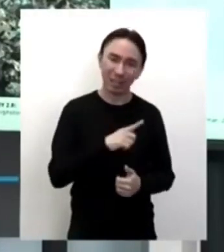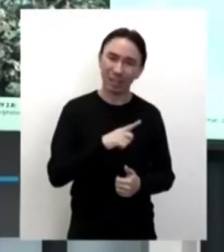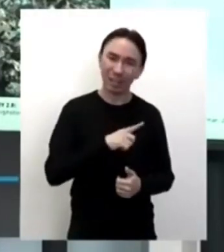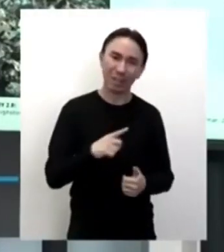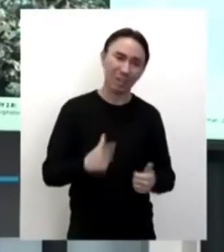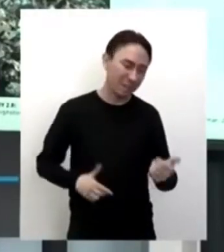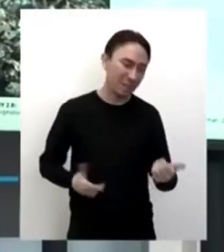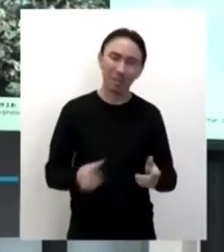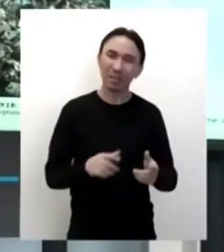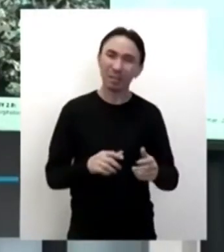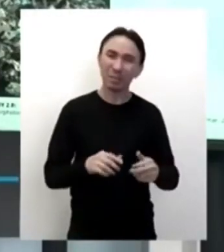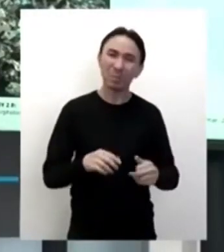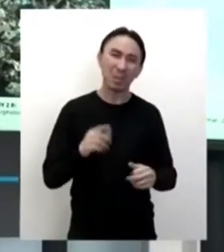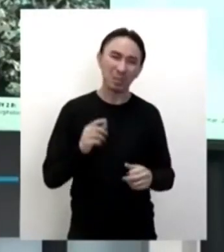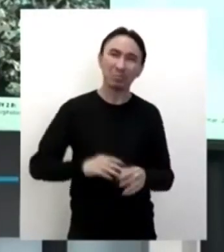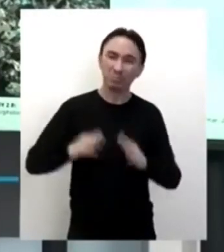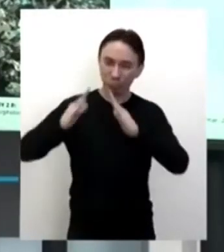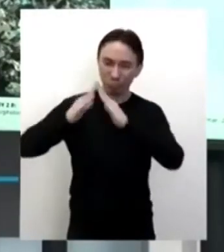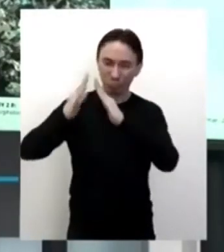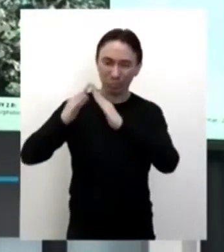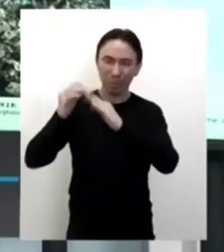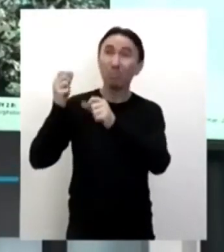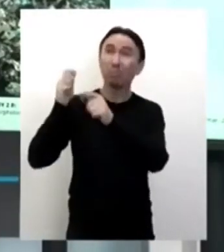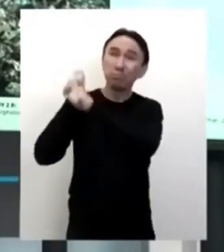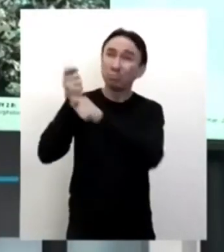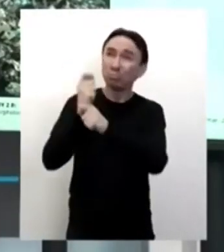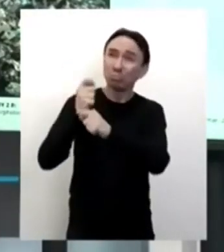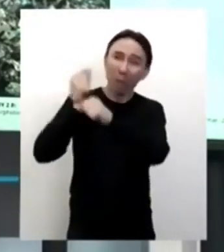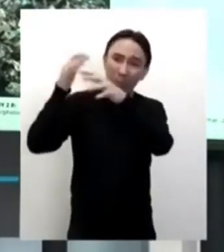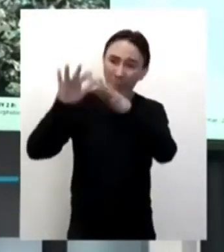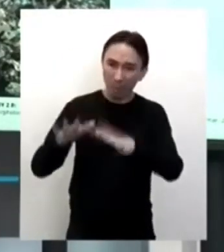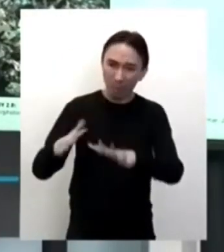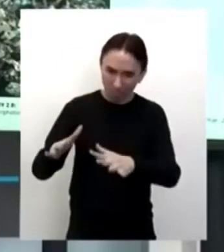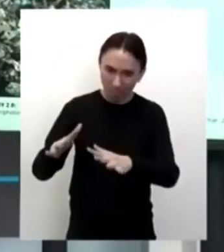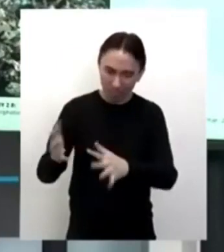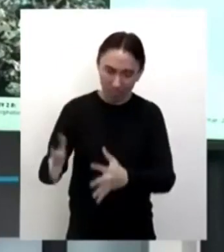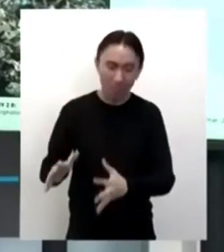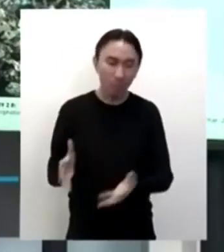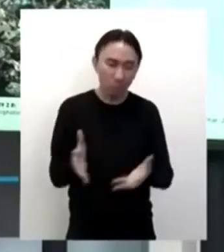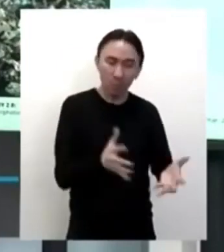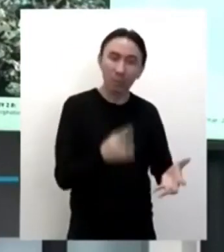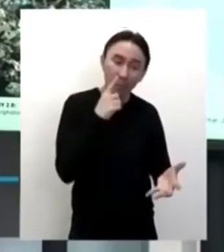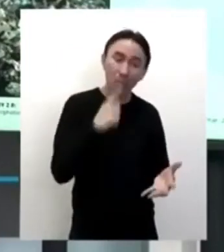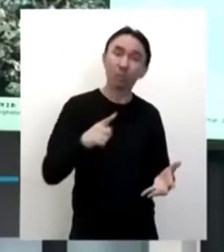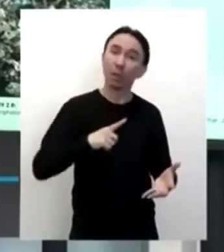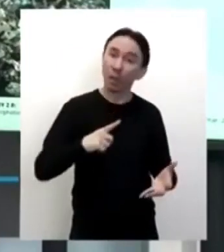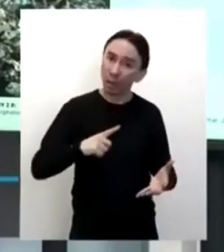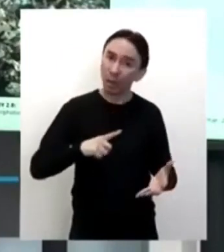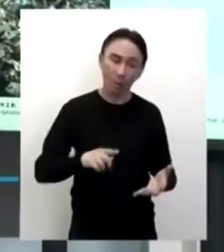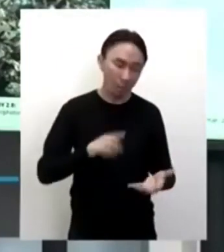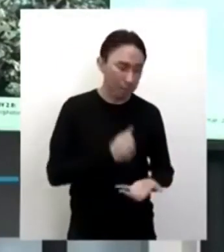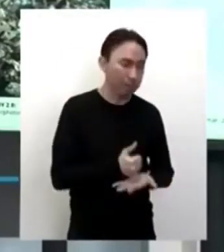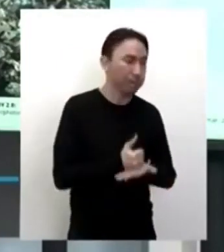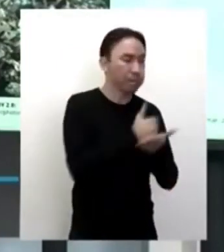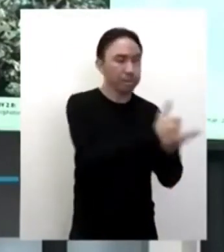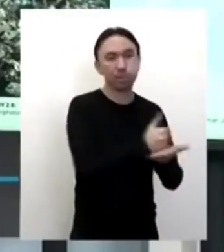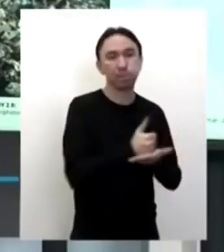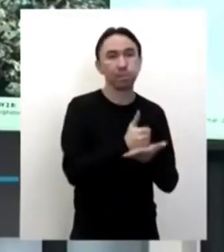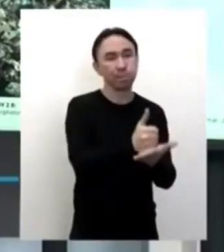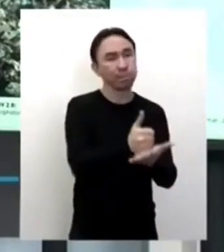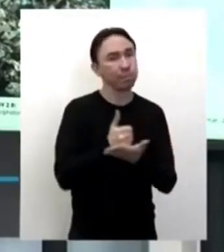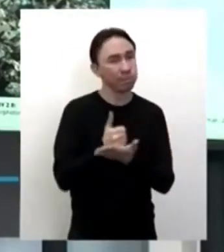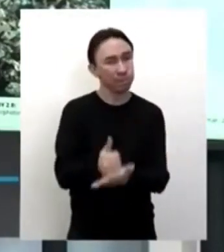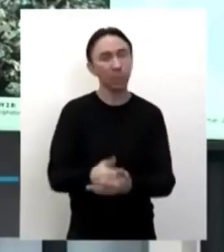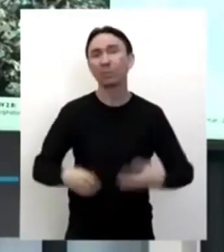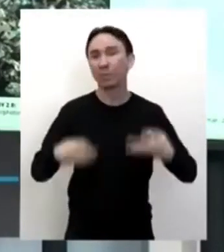coleta seletiva, legislação. Nós temos essa legislação, por exemplo, de coleta seletiva em condomínios, mas são todos os condomínios que usam.